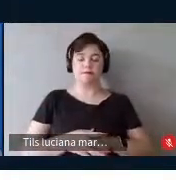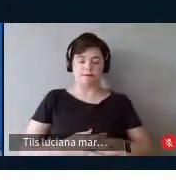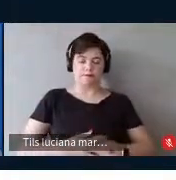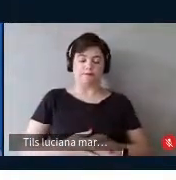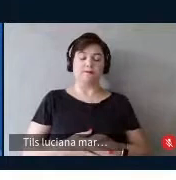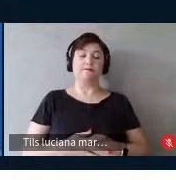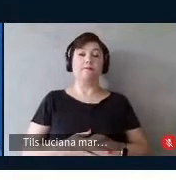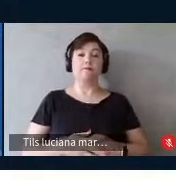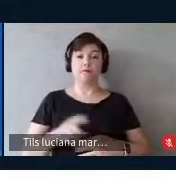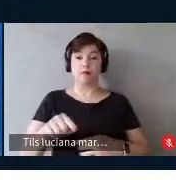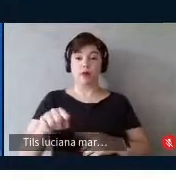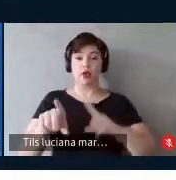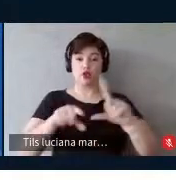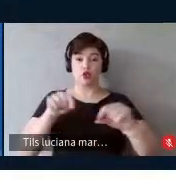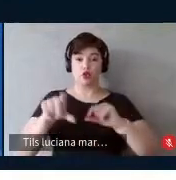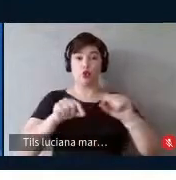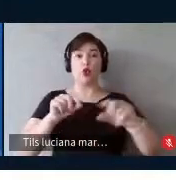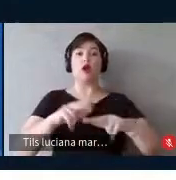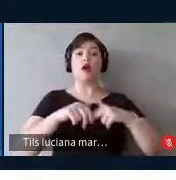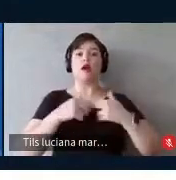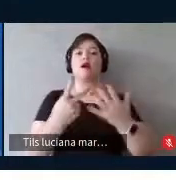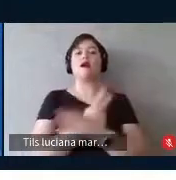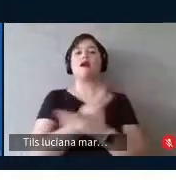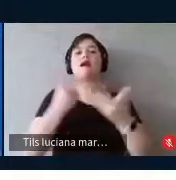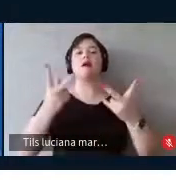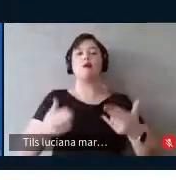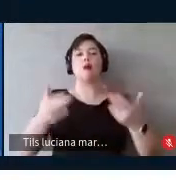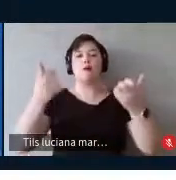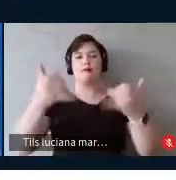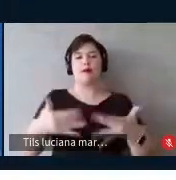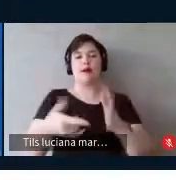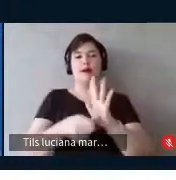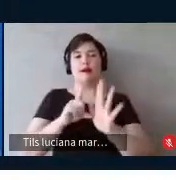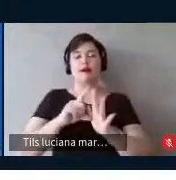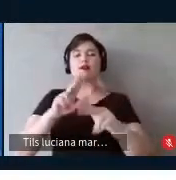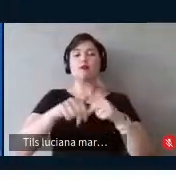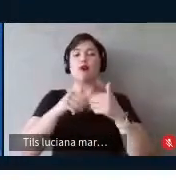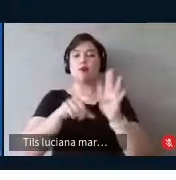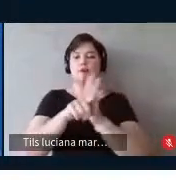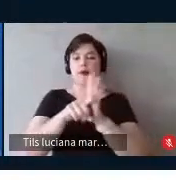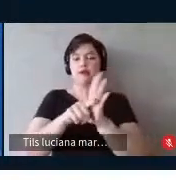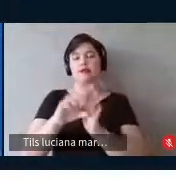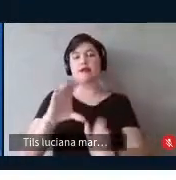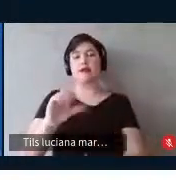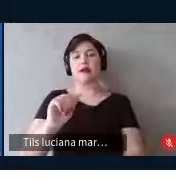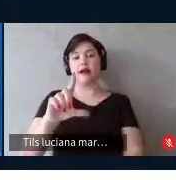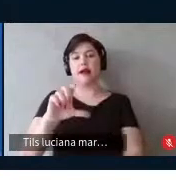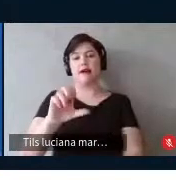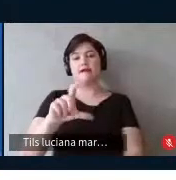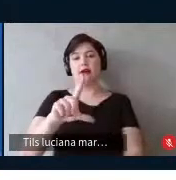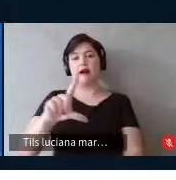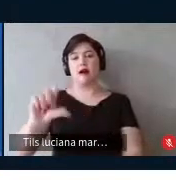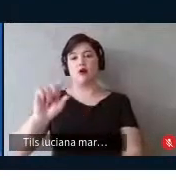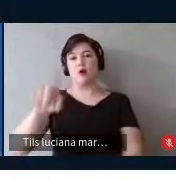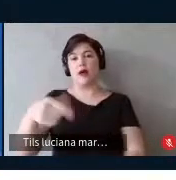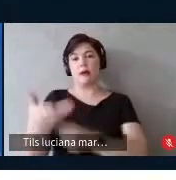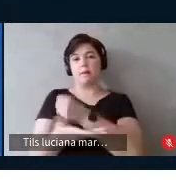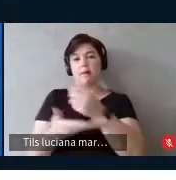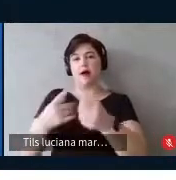E essa escolha se dá, como eu falei, por conta da pesquisa da Patrícia Cavallo, que é a nossa